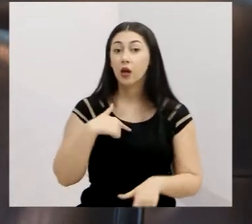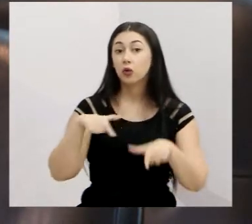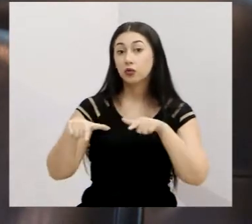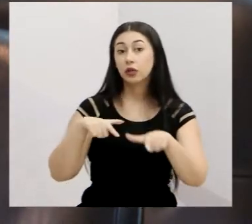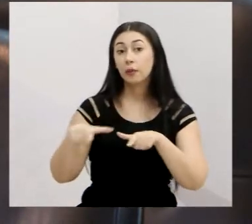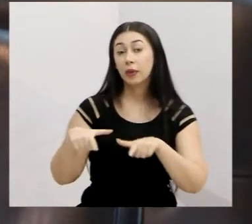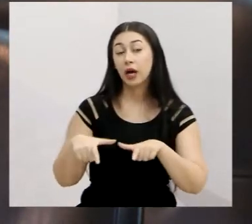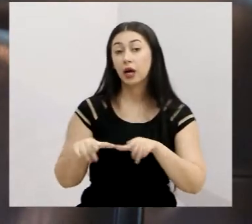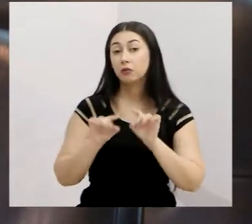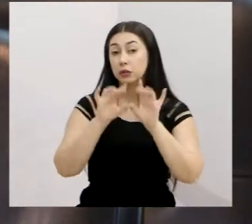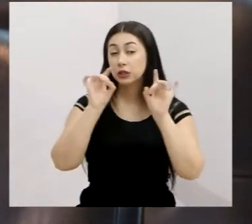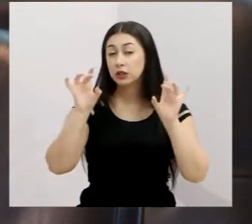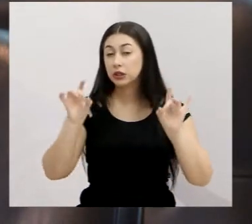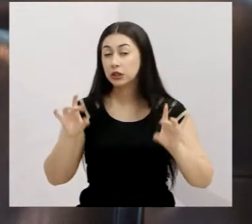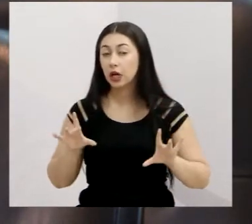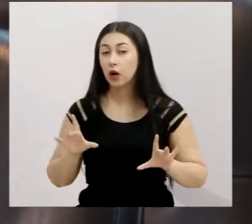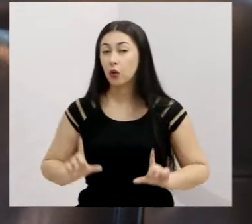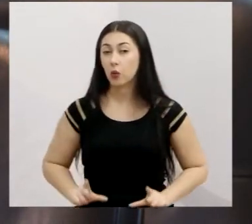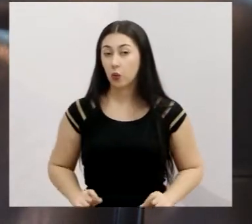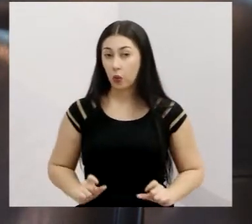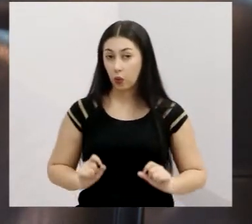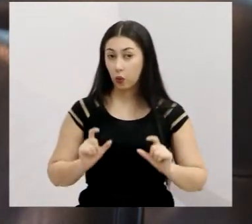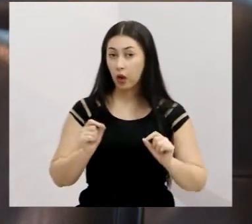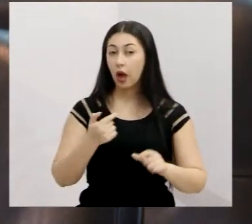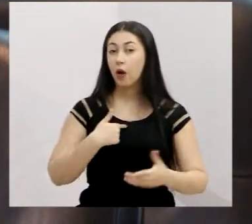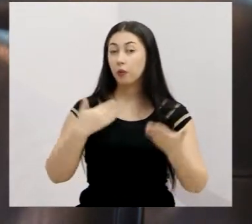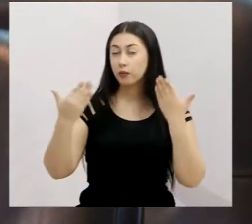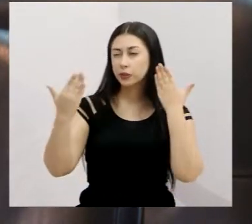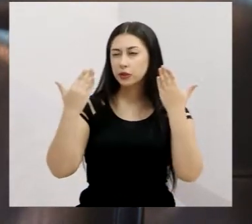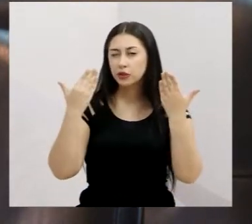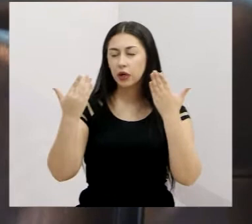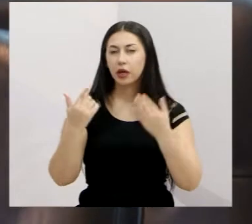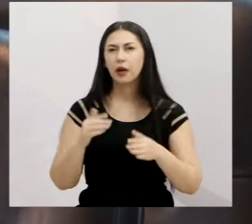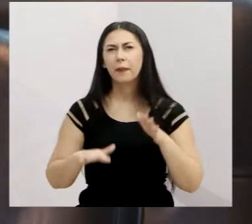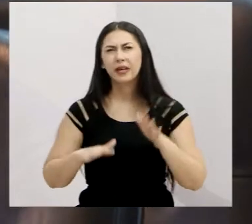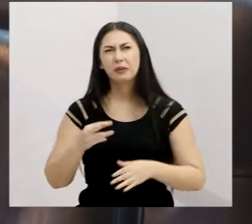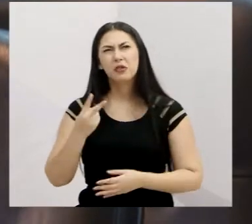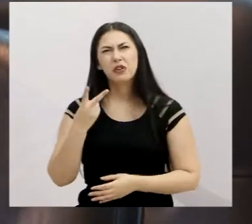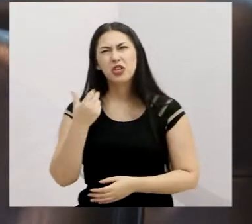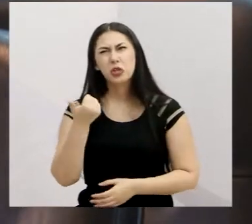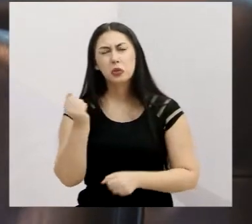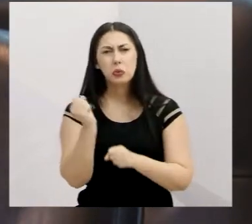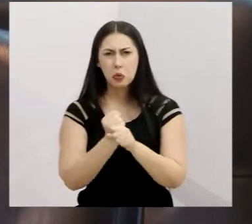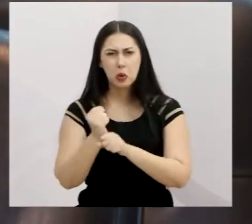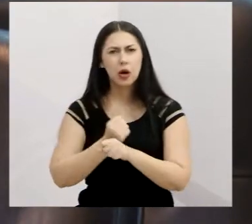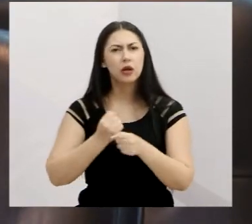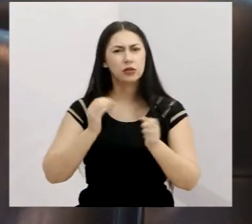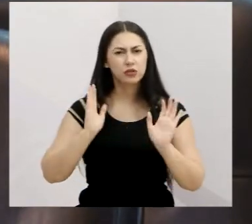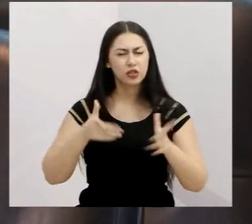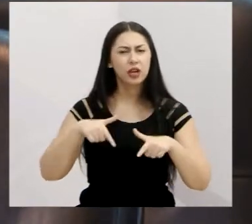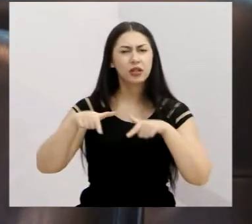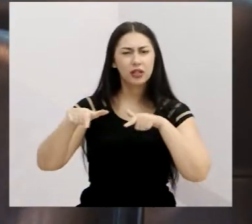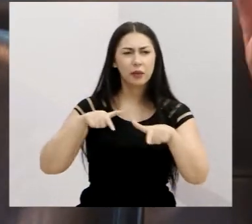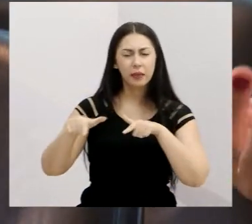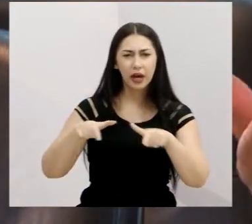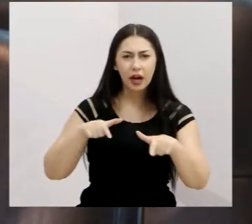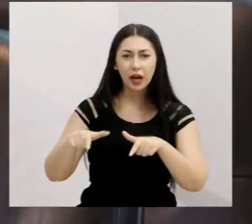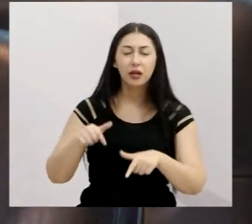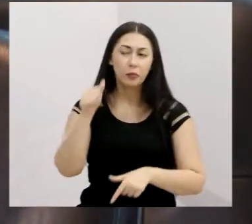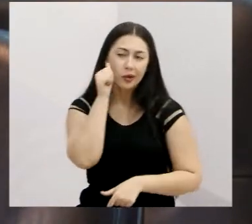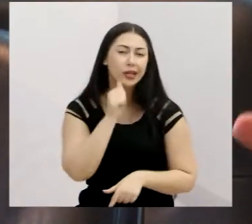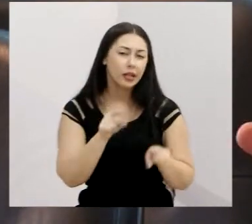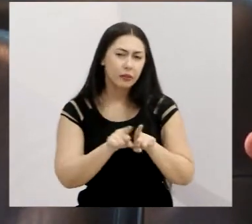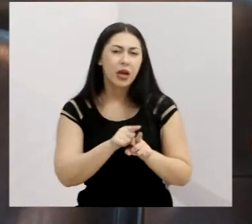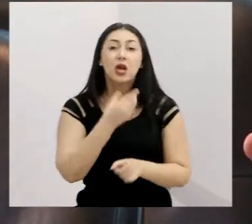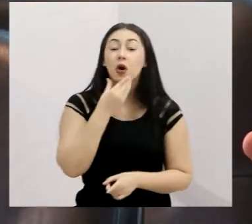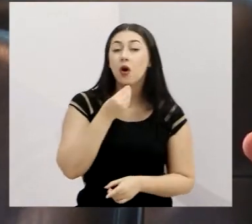na Oncologia e eu sou psicóloga oncológica e trabalhos 21 anos com as mulher com não só mulheres